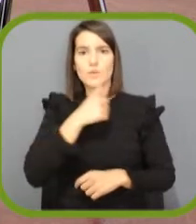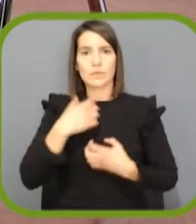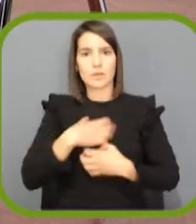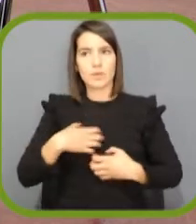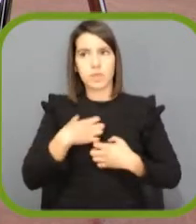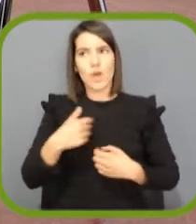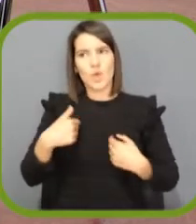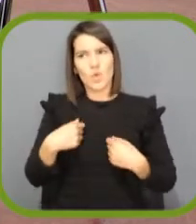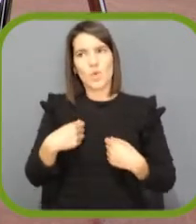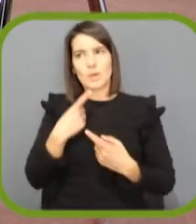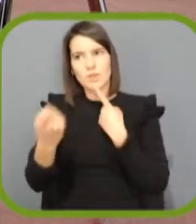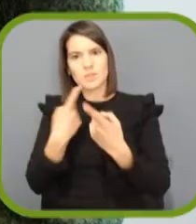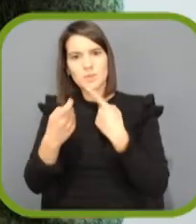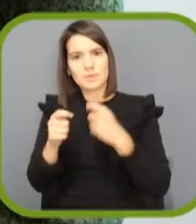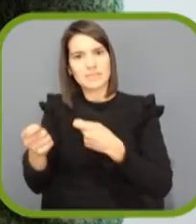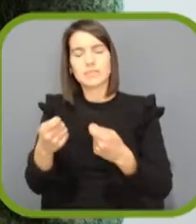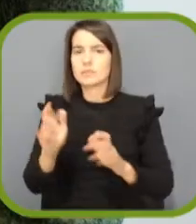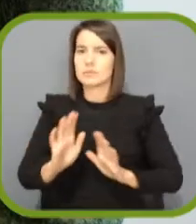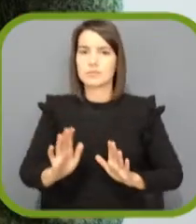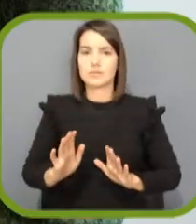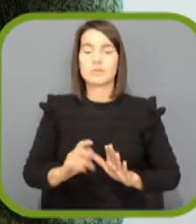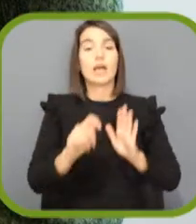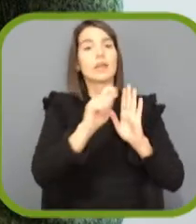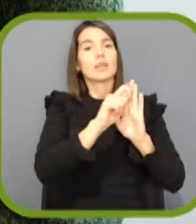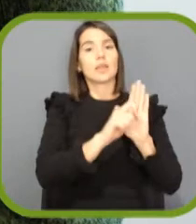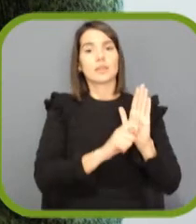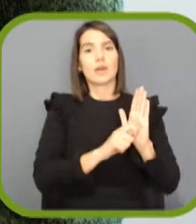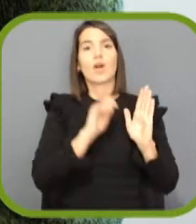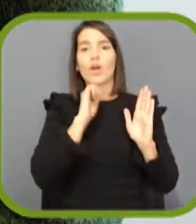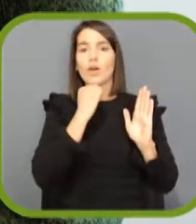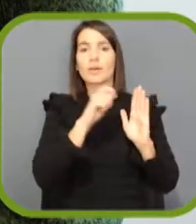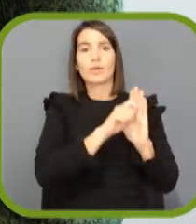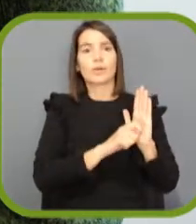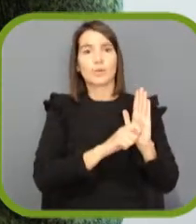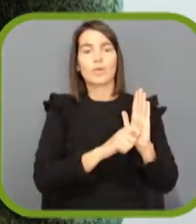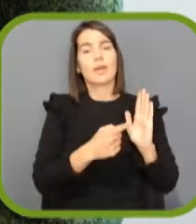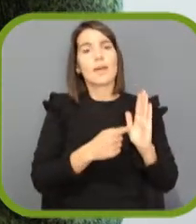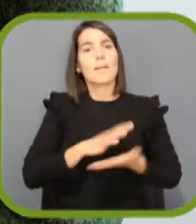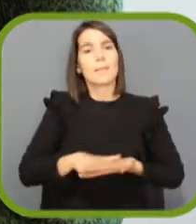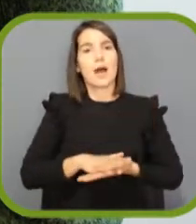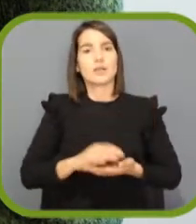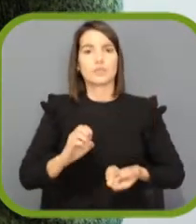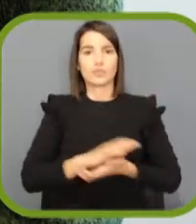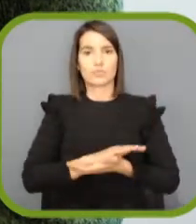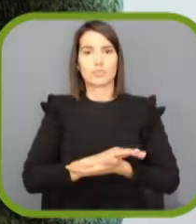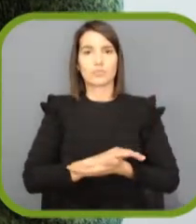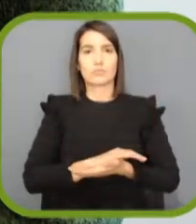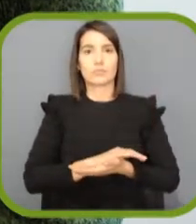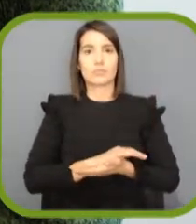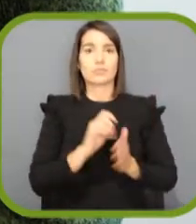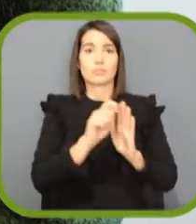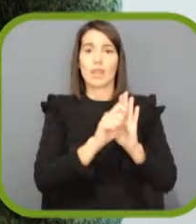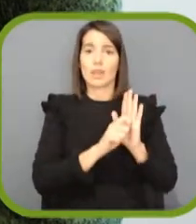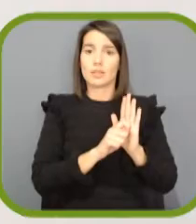em sofrimento por uma razão qualquer. Defendo que o código deontológico é a base do jornalismo. Inclusivamente o